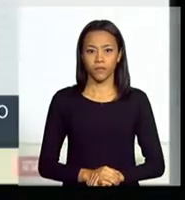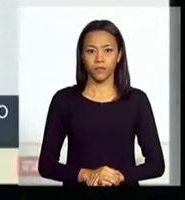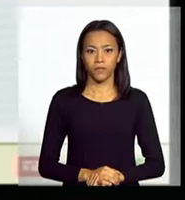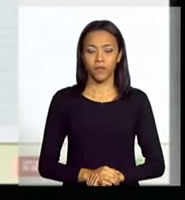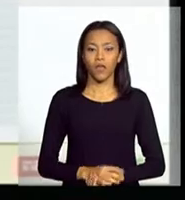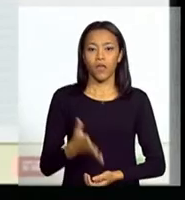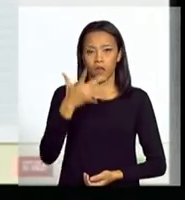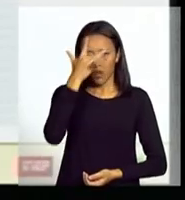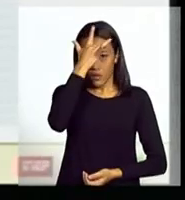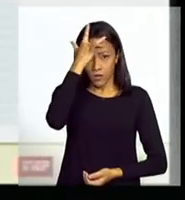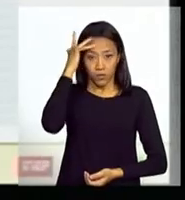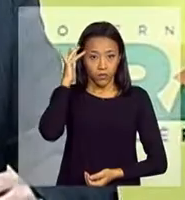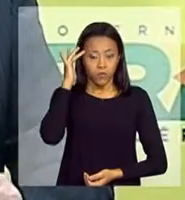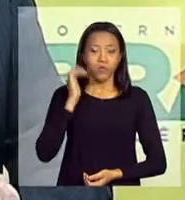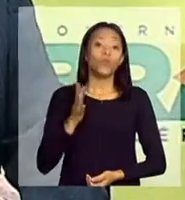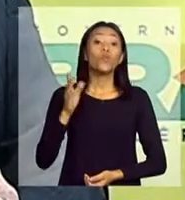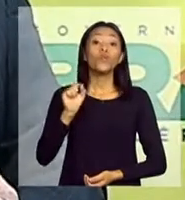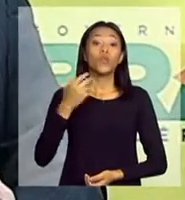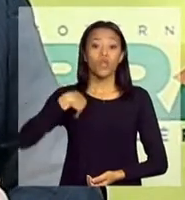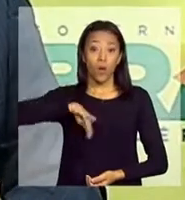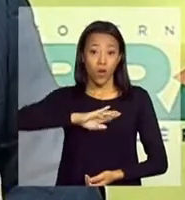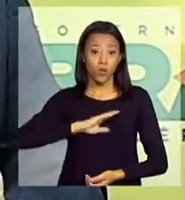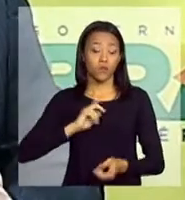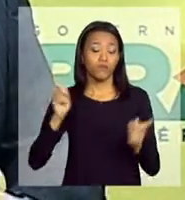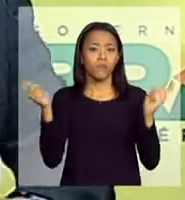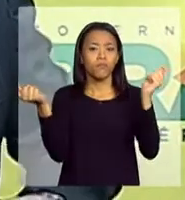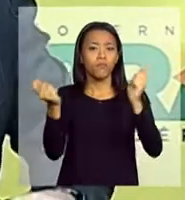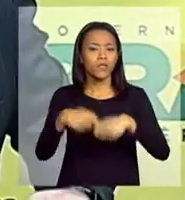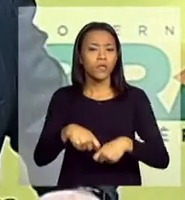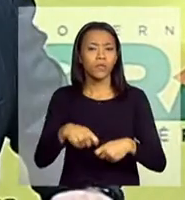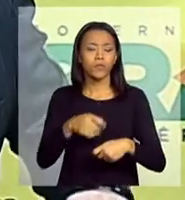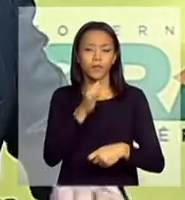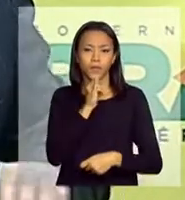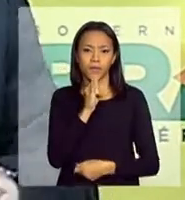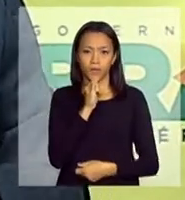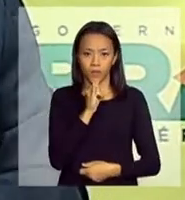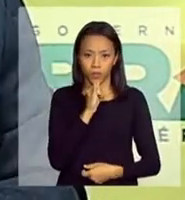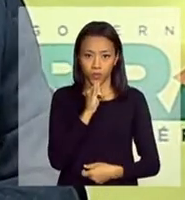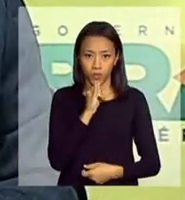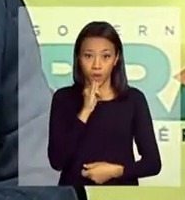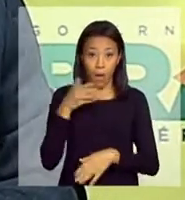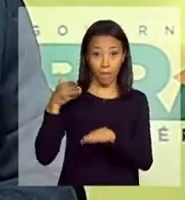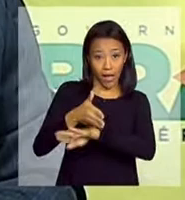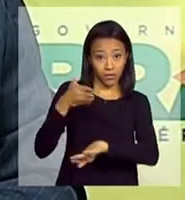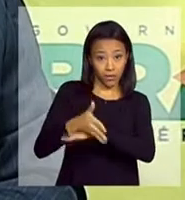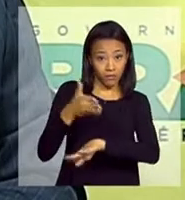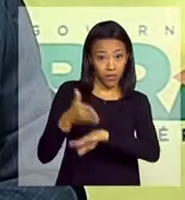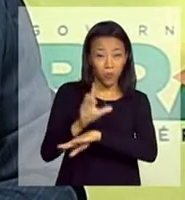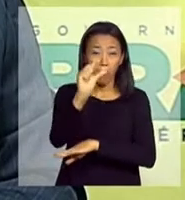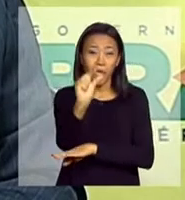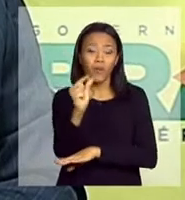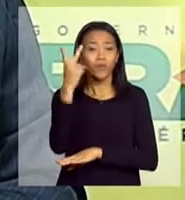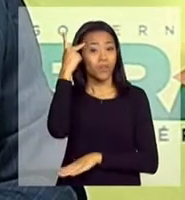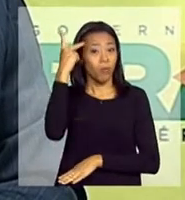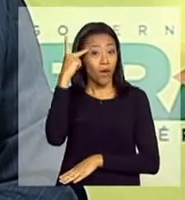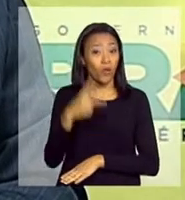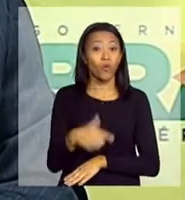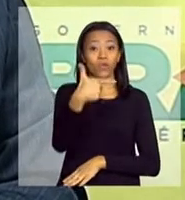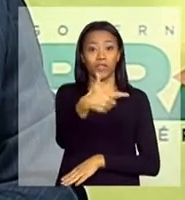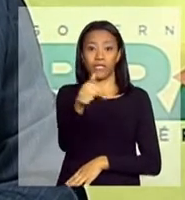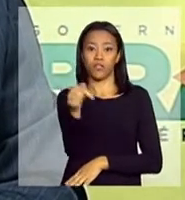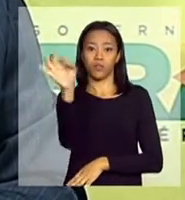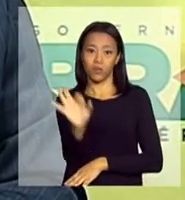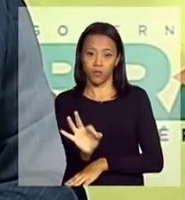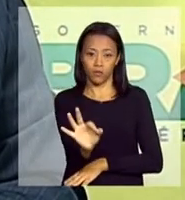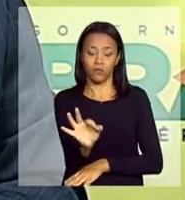Olá pessoal o que nós podemos imaginar Pois é a menor participação relativa São Paulo 27 por cento